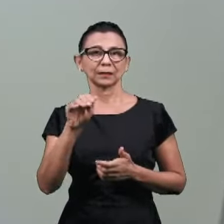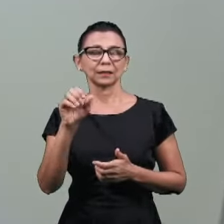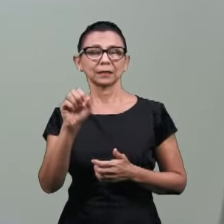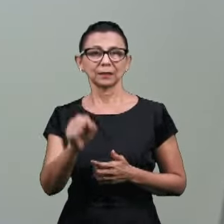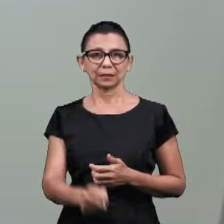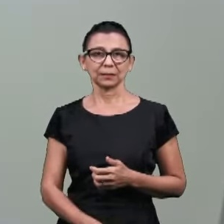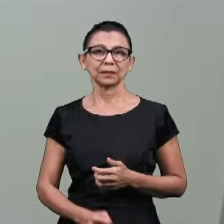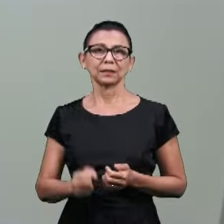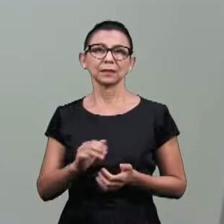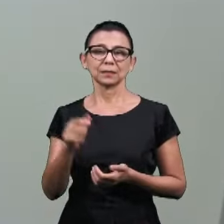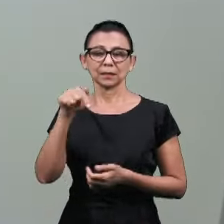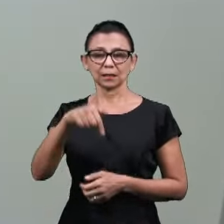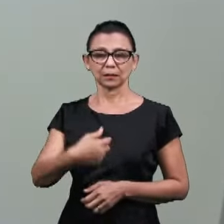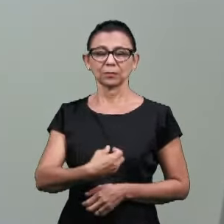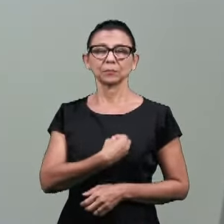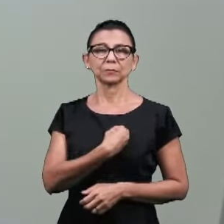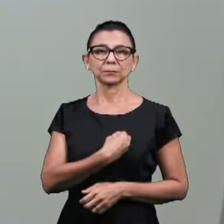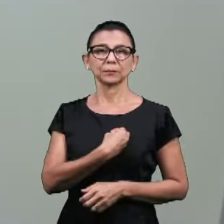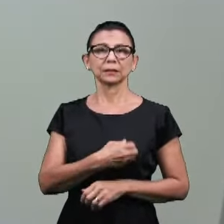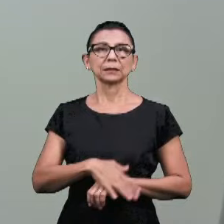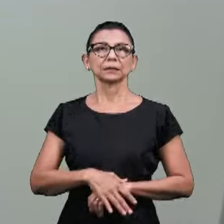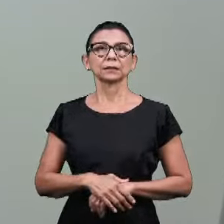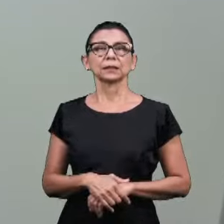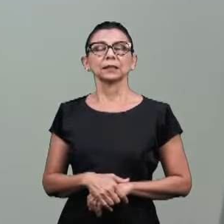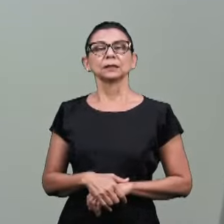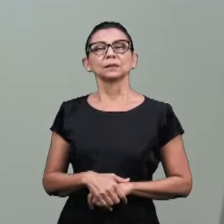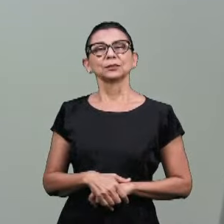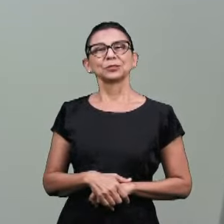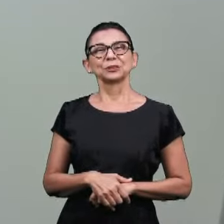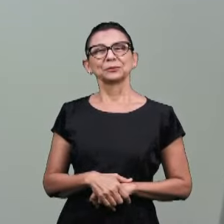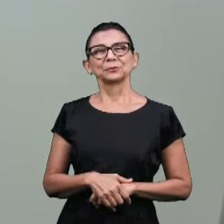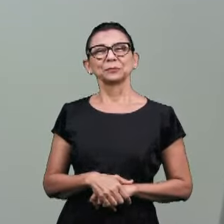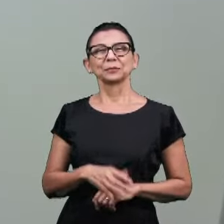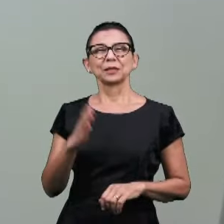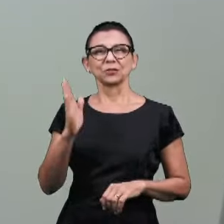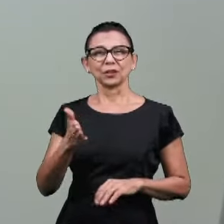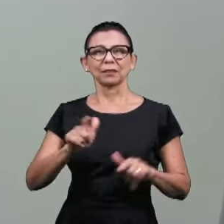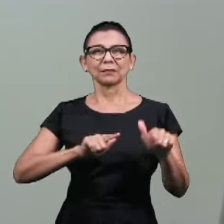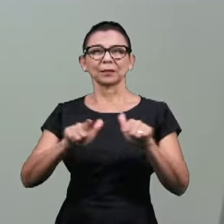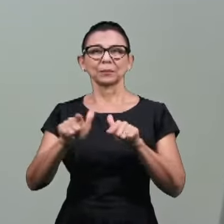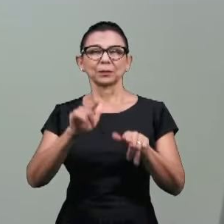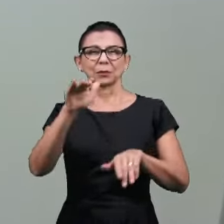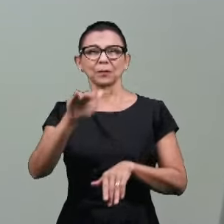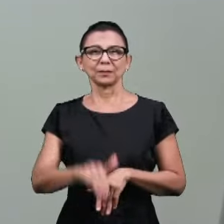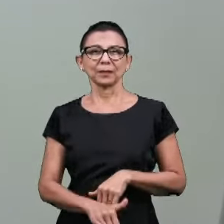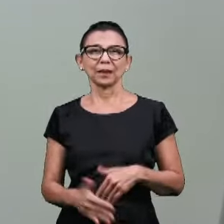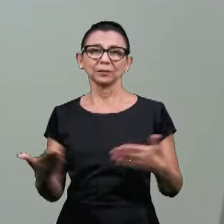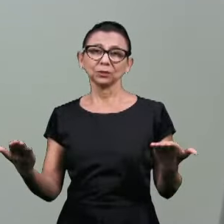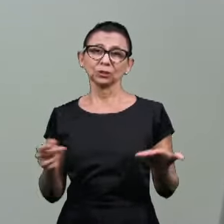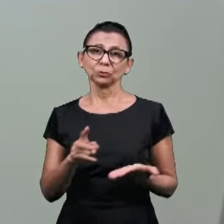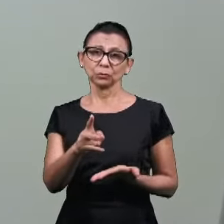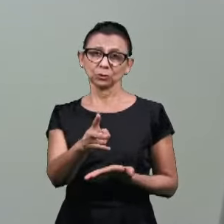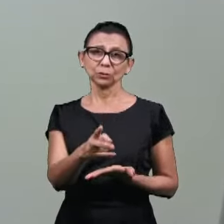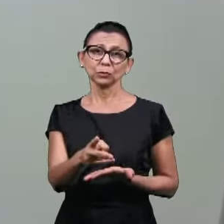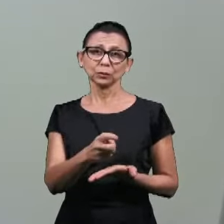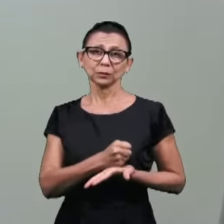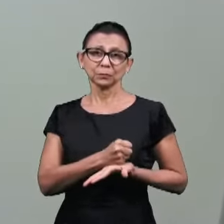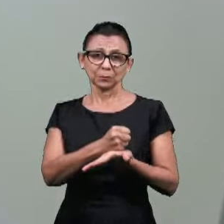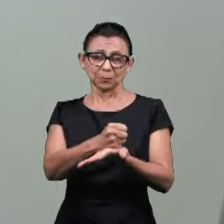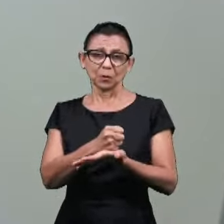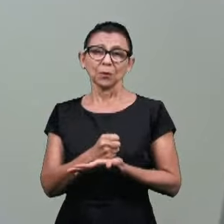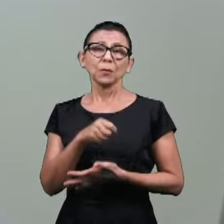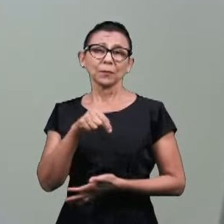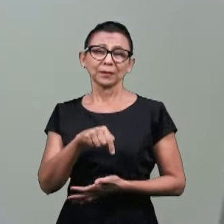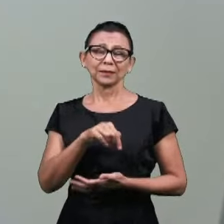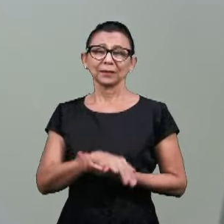Vencendo Vem Jesus, e segurou aqui no horário, esteve conosco participando hoje aqui da nossa bancada. E pastor Fernando, que